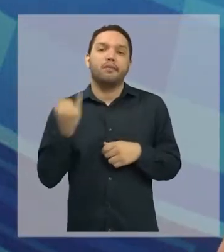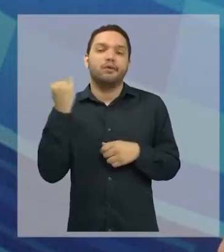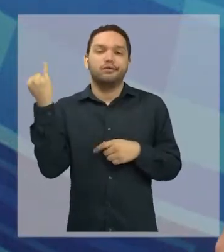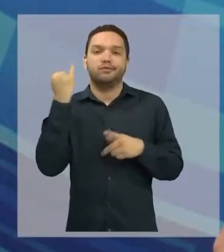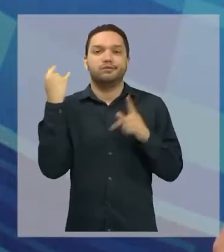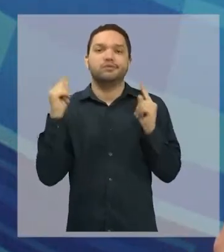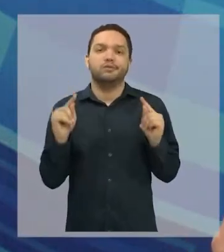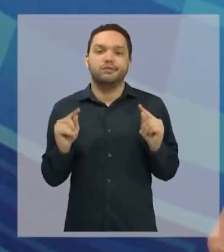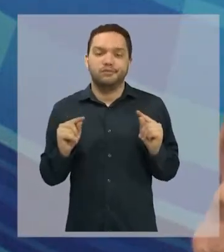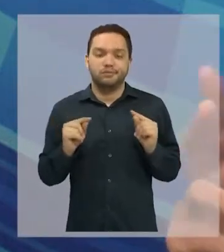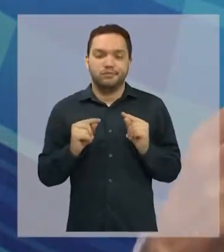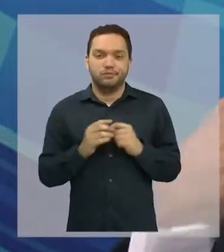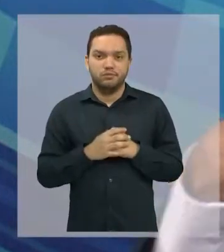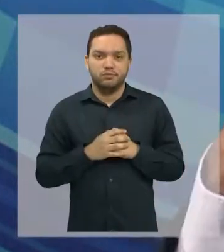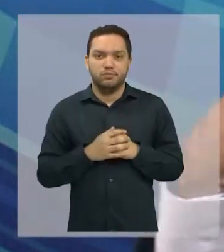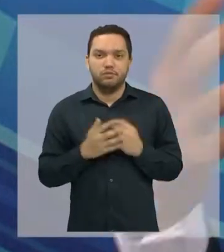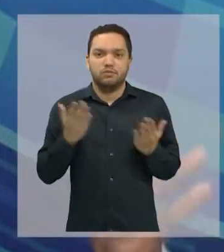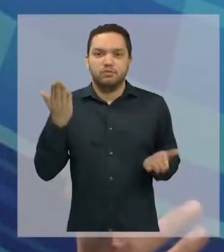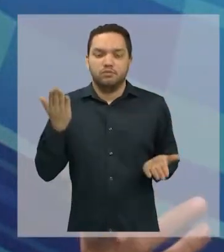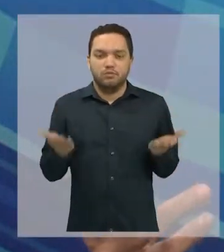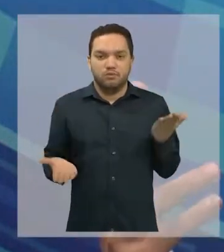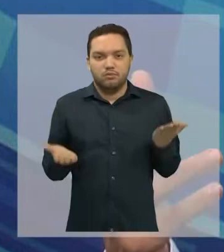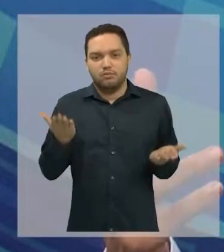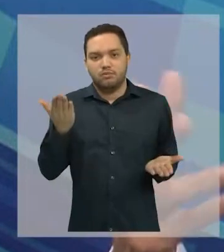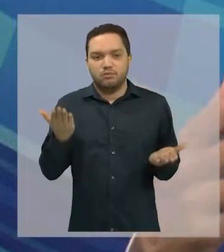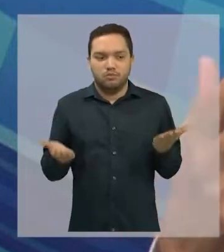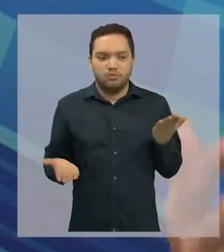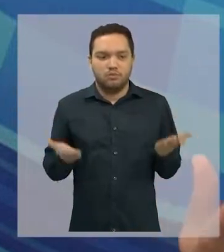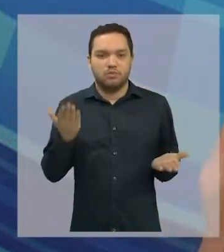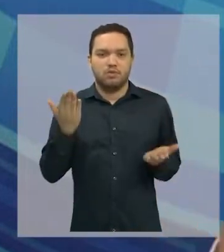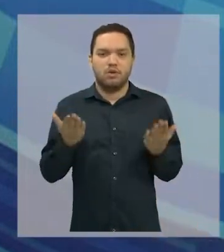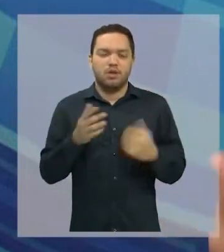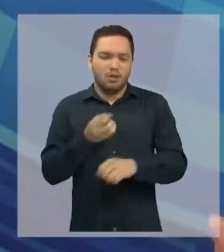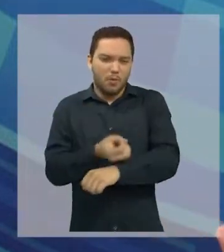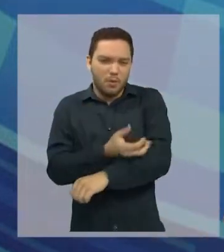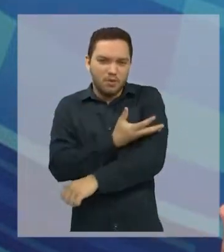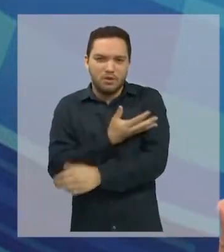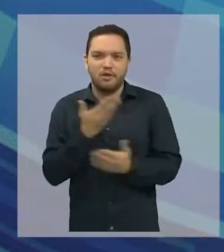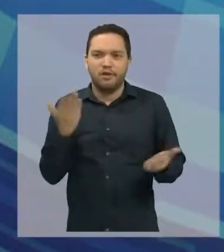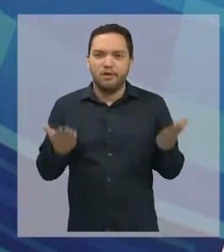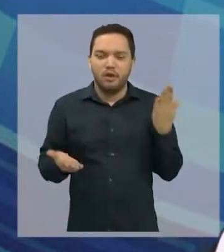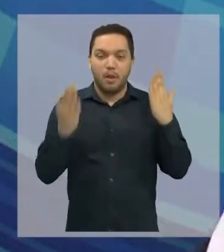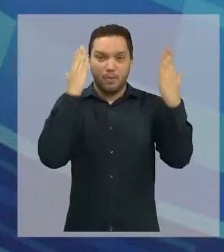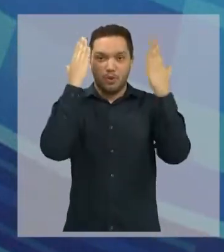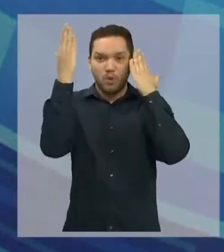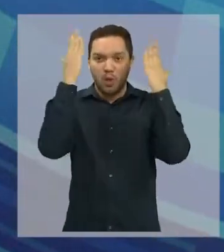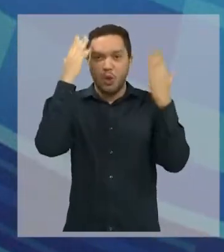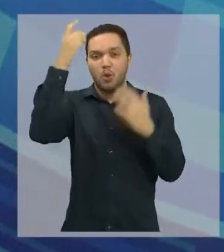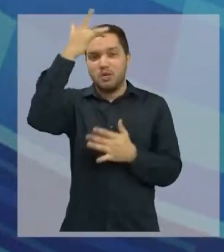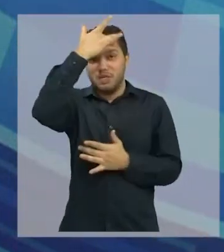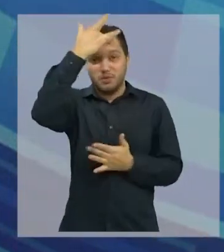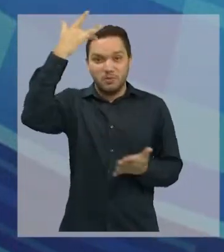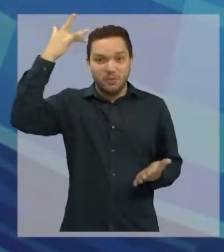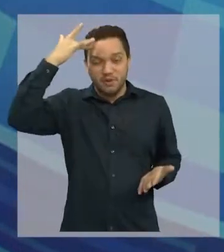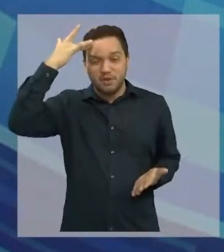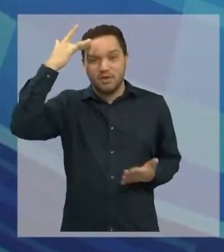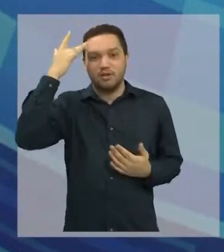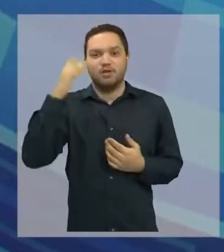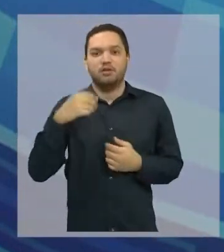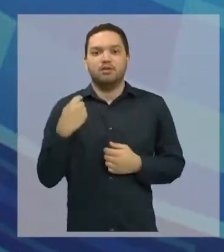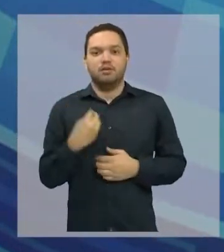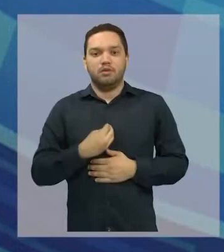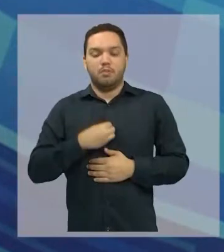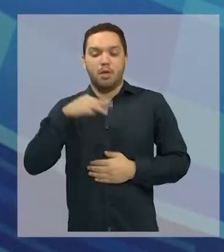judicatura, que é o equilíbrio emocional e psicológico, que é a saúde mental, que é a